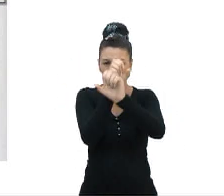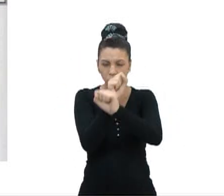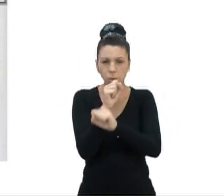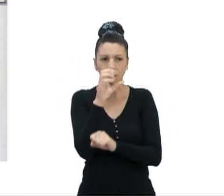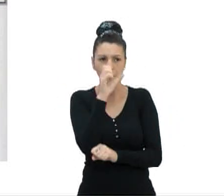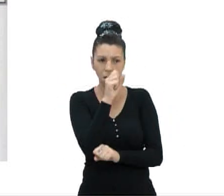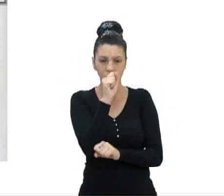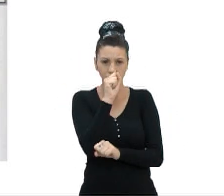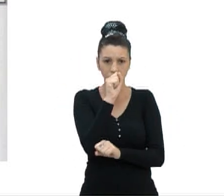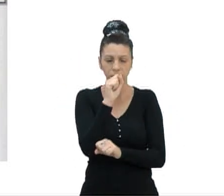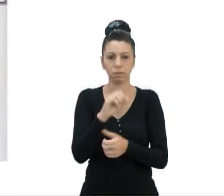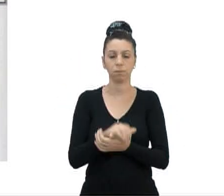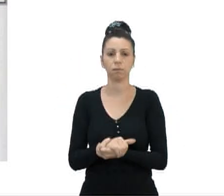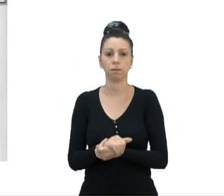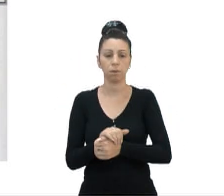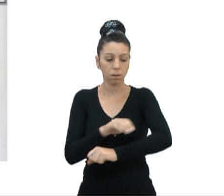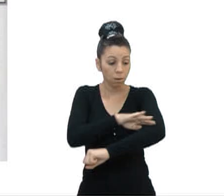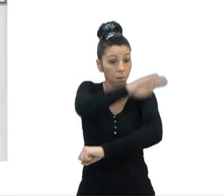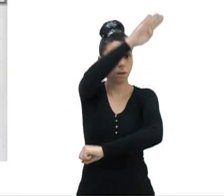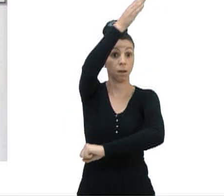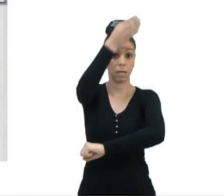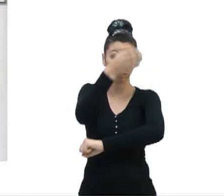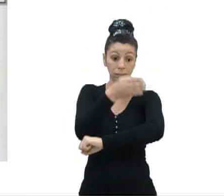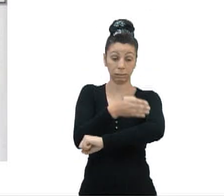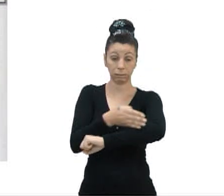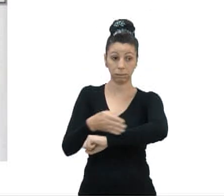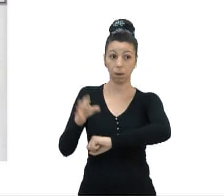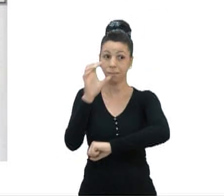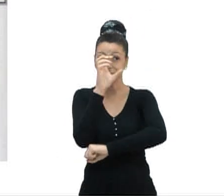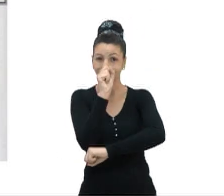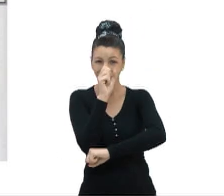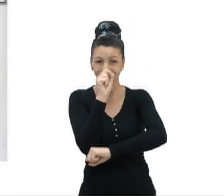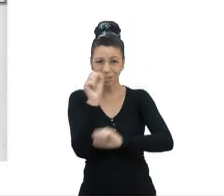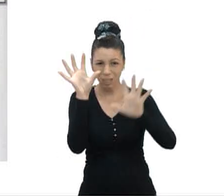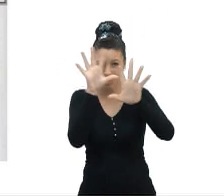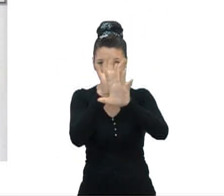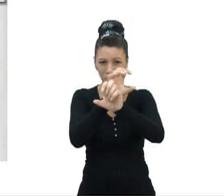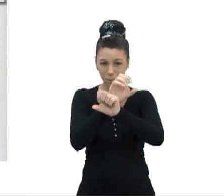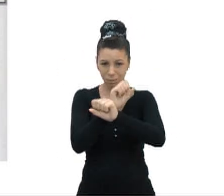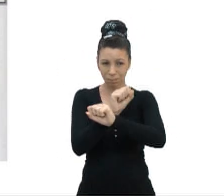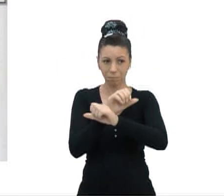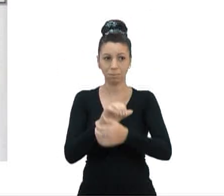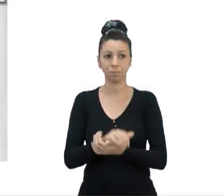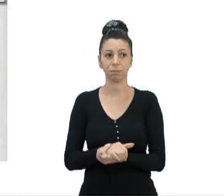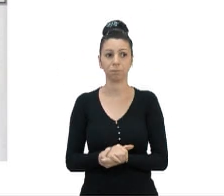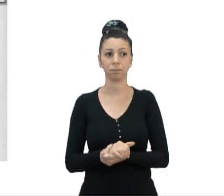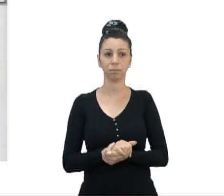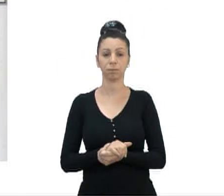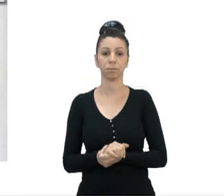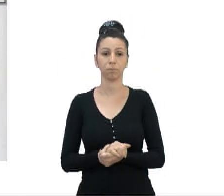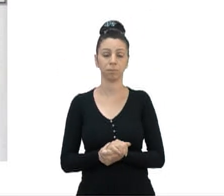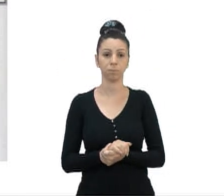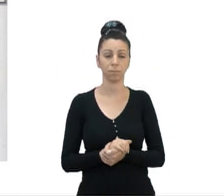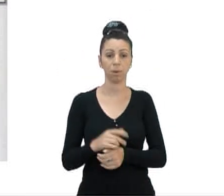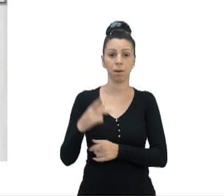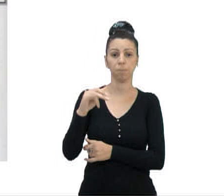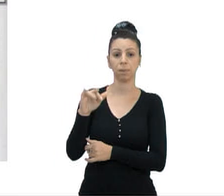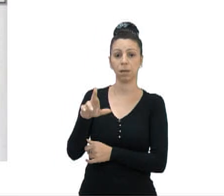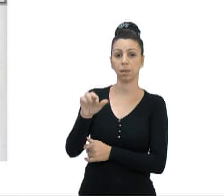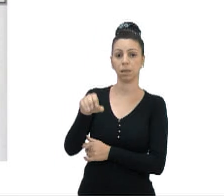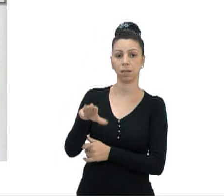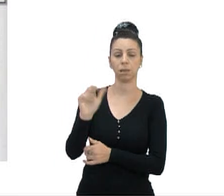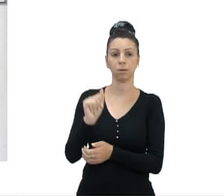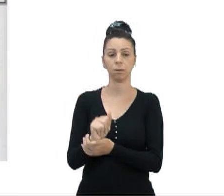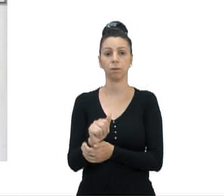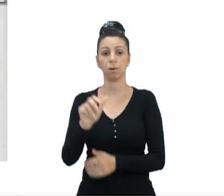são as porções mais elevadas, né? Aquelas formações mais recentes. Nós vamos ter aqui os Pirineus,